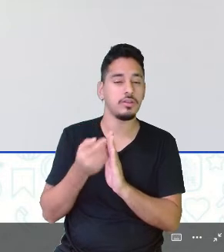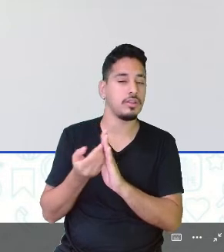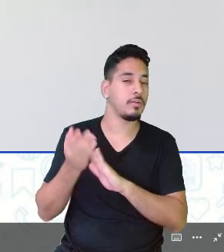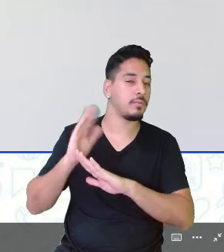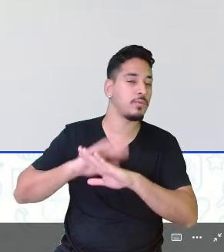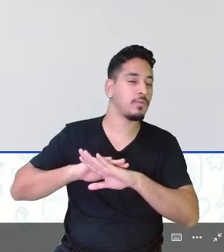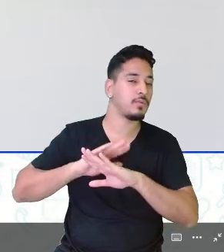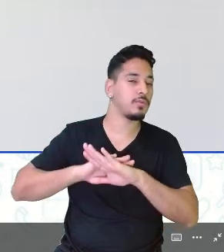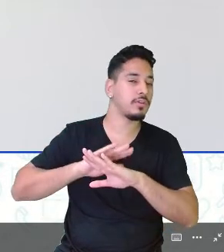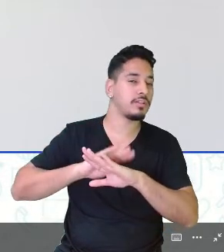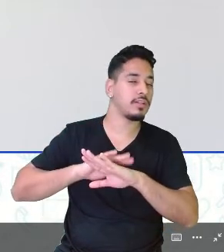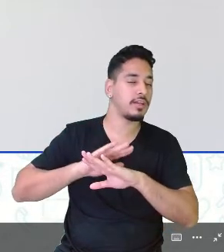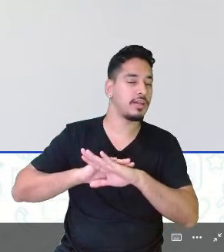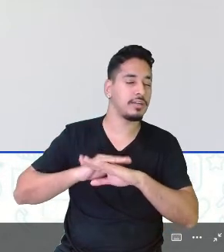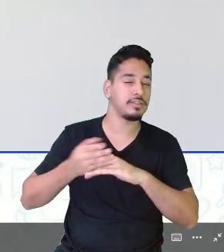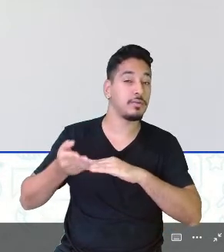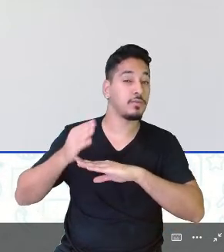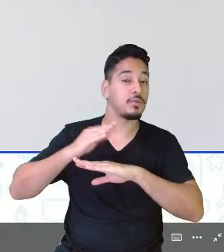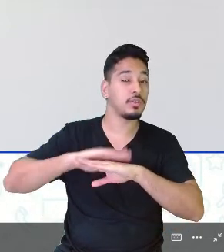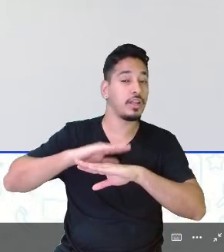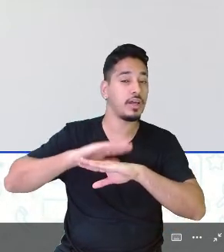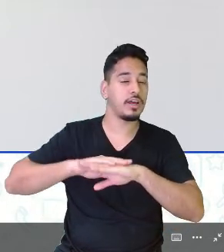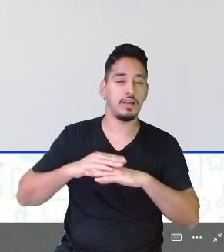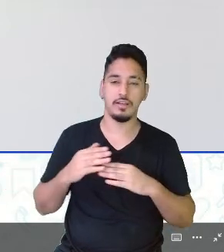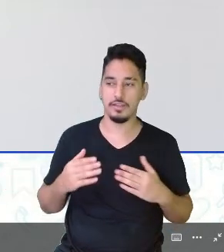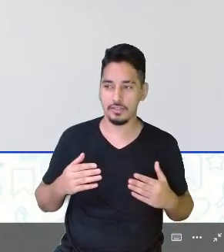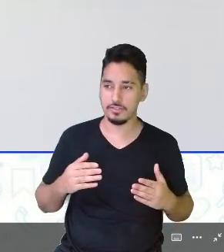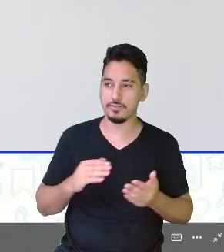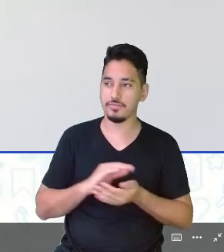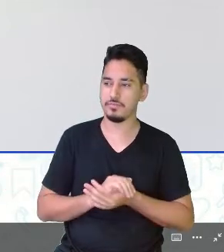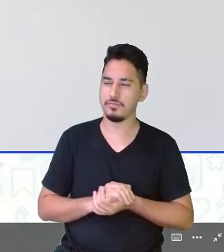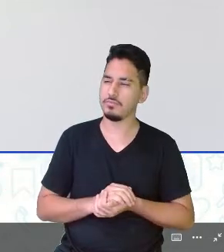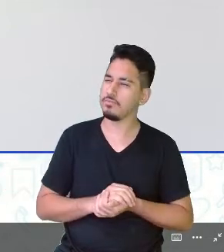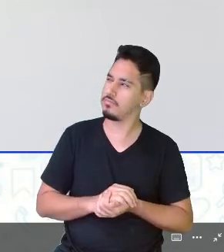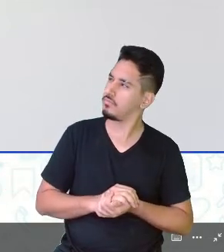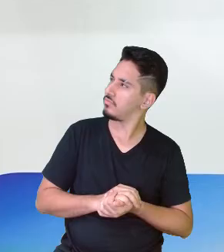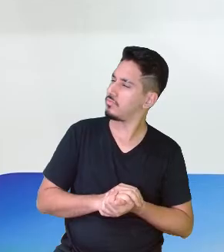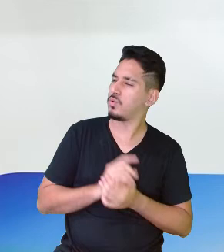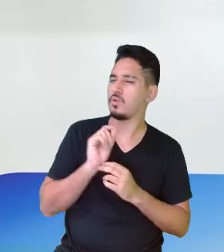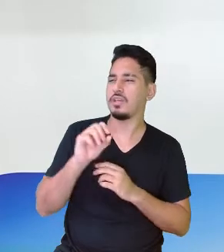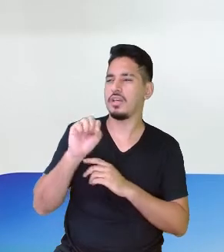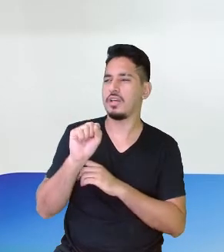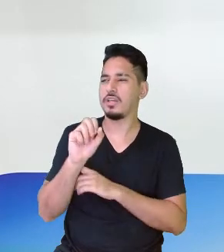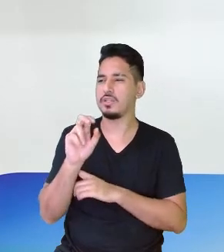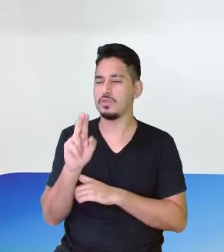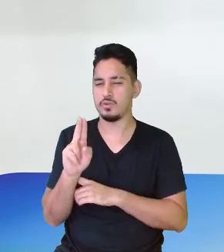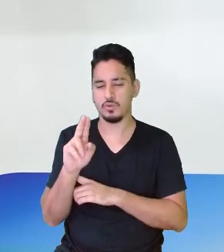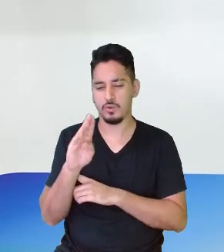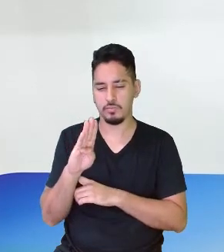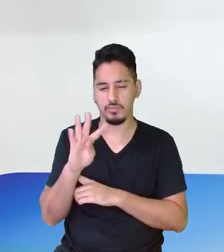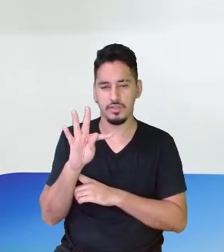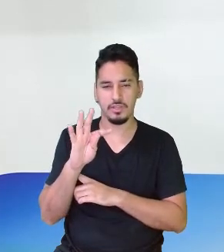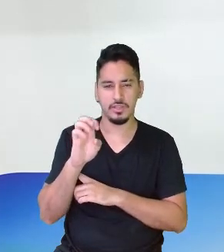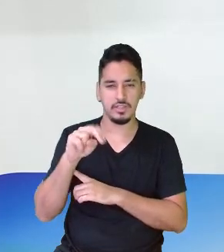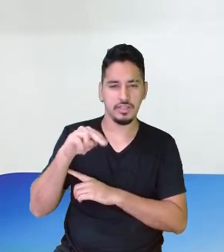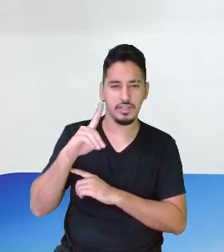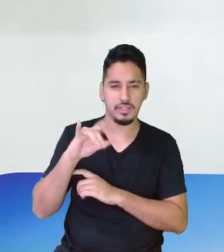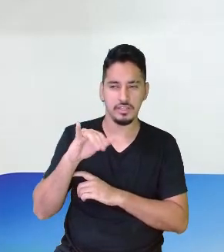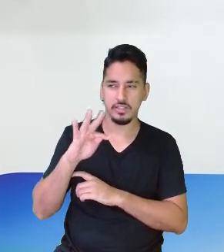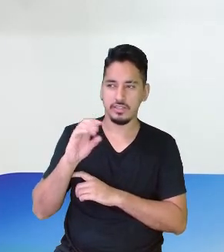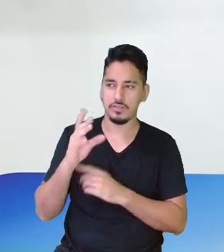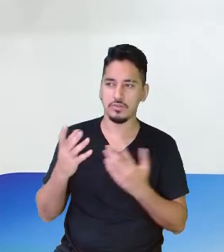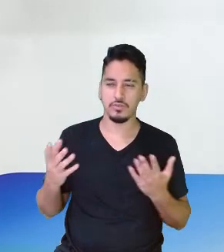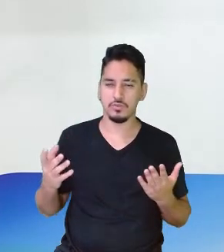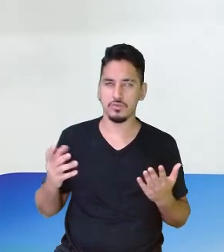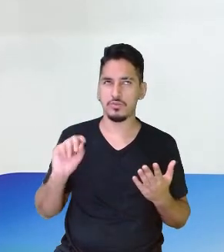entrelinhas, no subentendido. Aí vocês, mas o que é subentendido, Camille? É aquilo, olha aí,